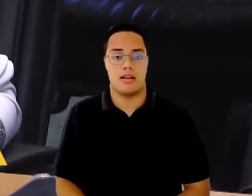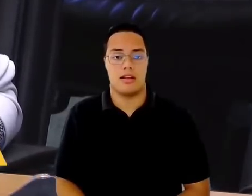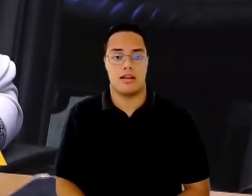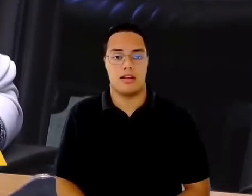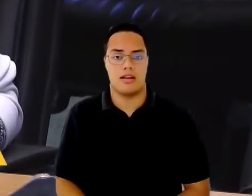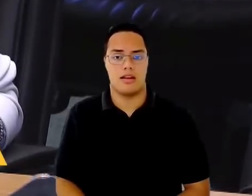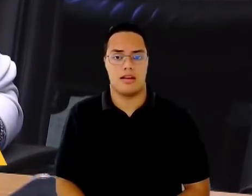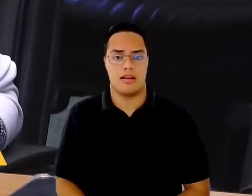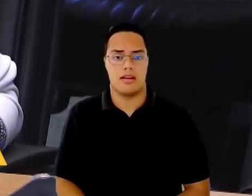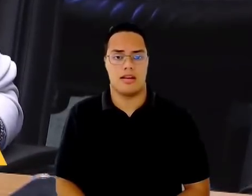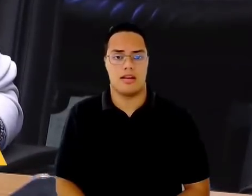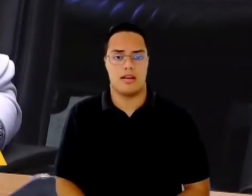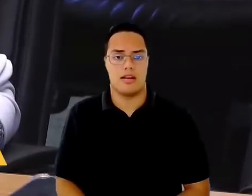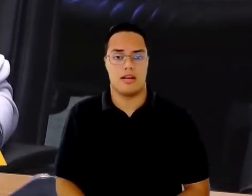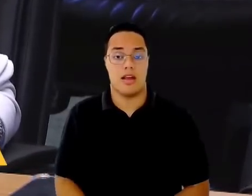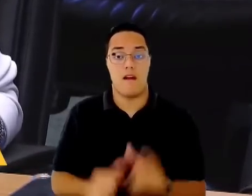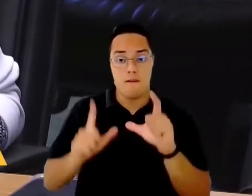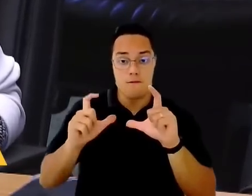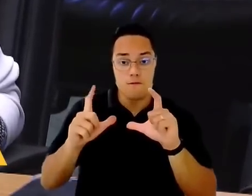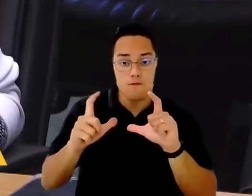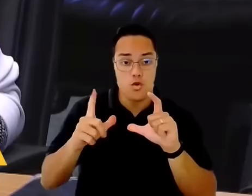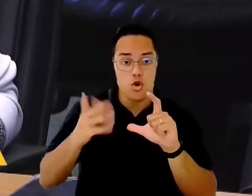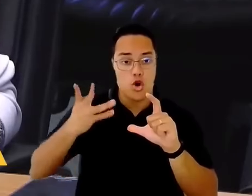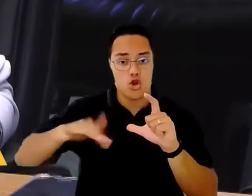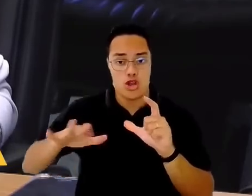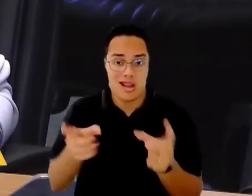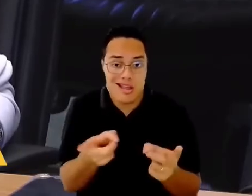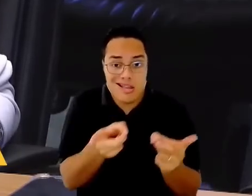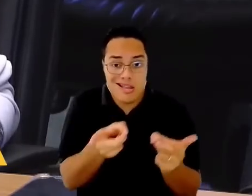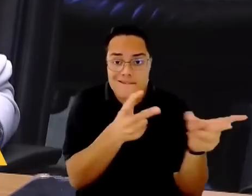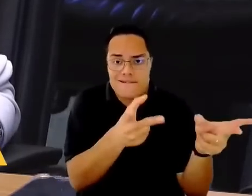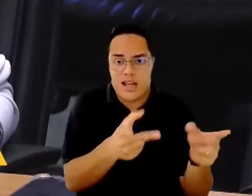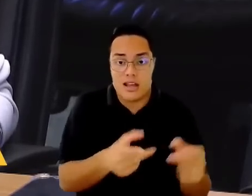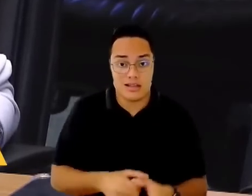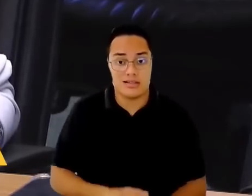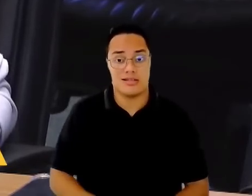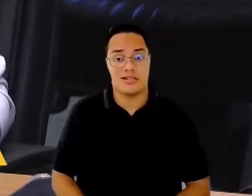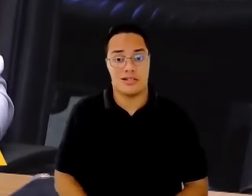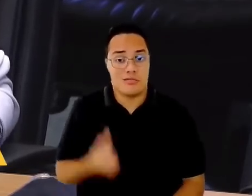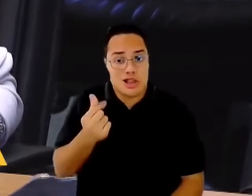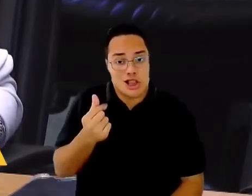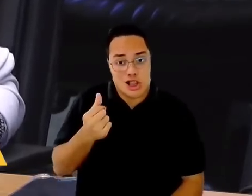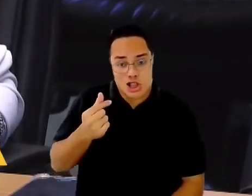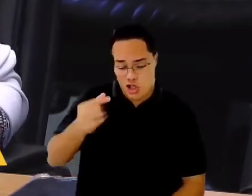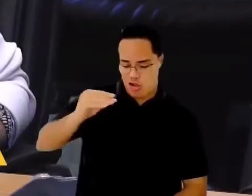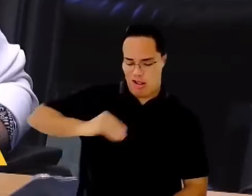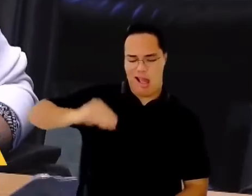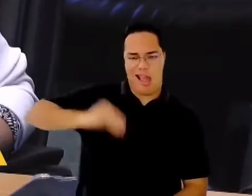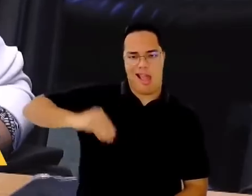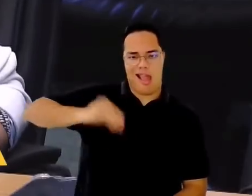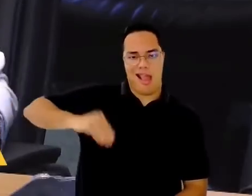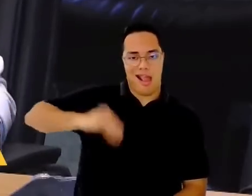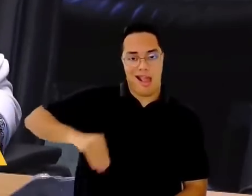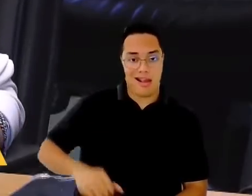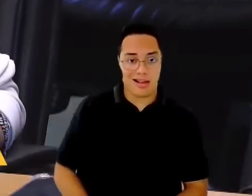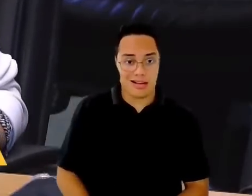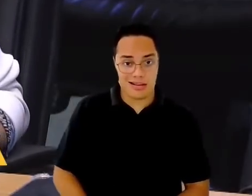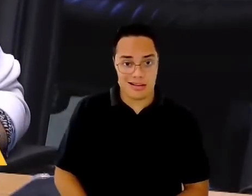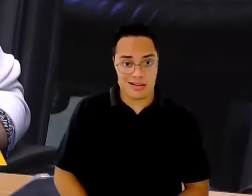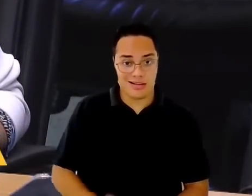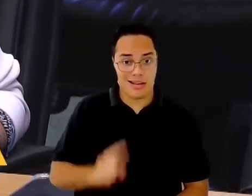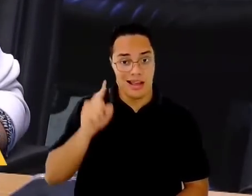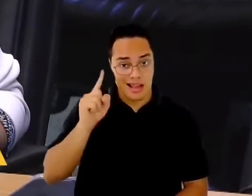criança para ter dinheiro é um mercado de mais de quatro Bilhões de Dólares circulando no